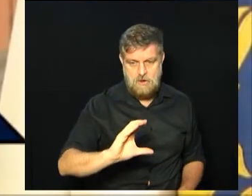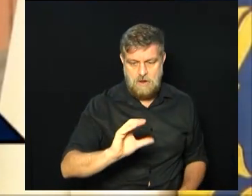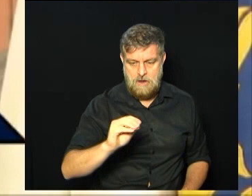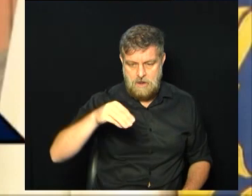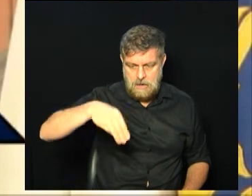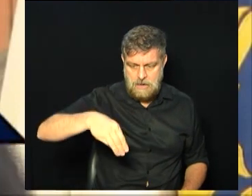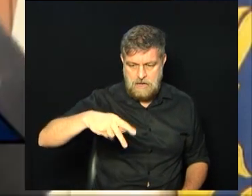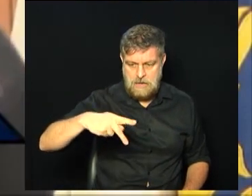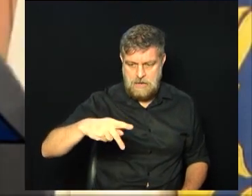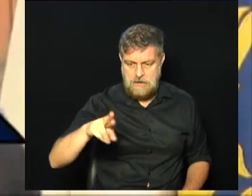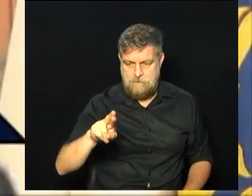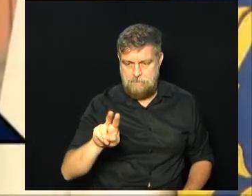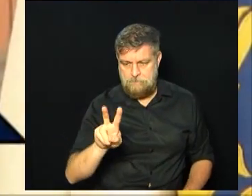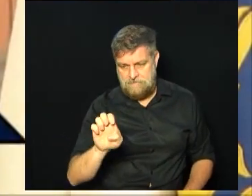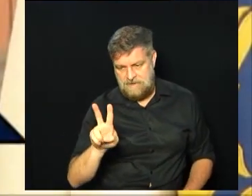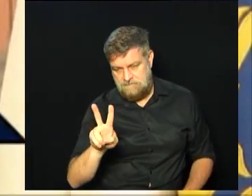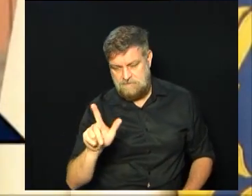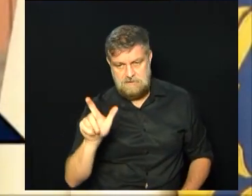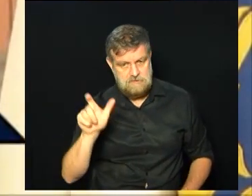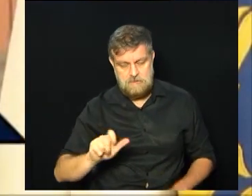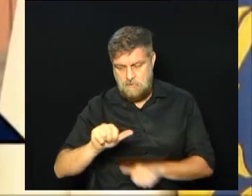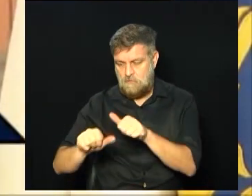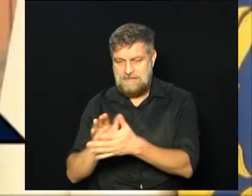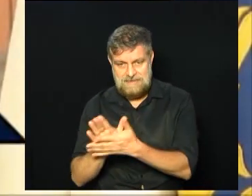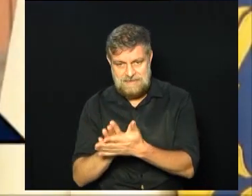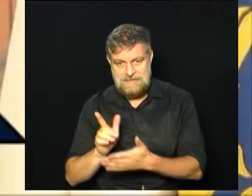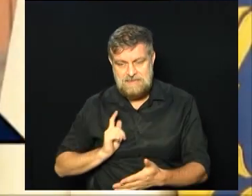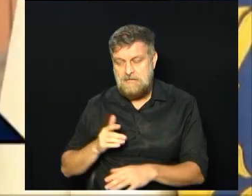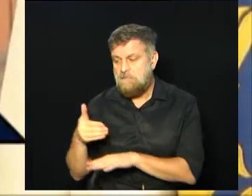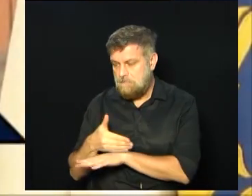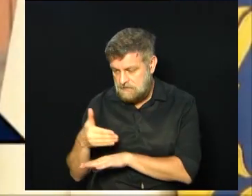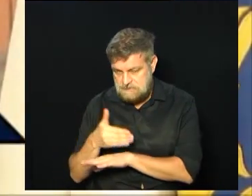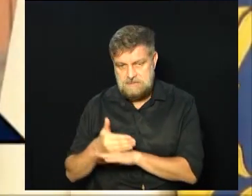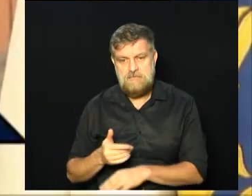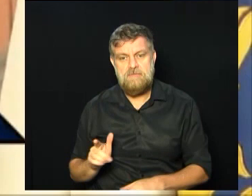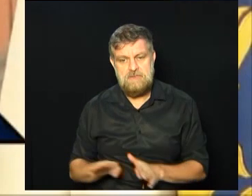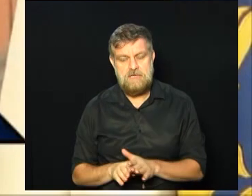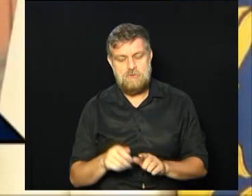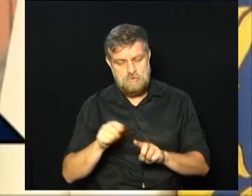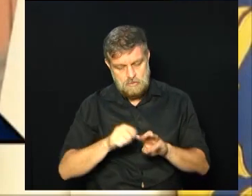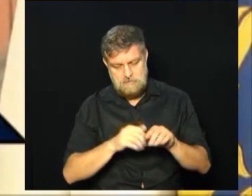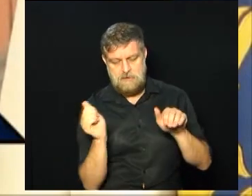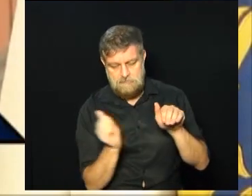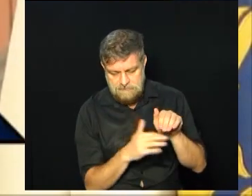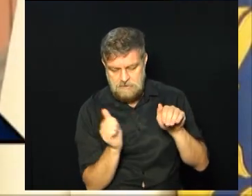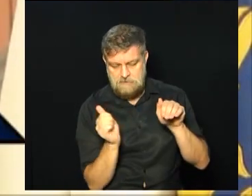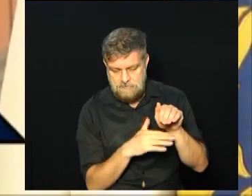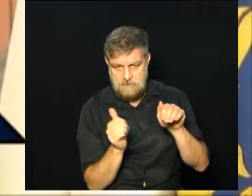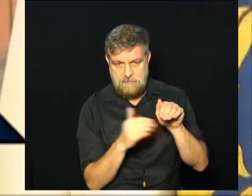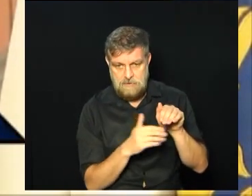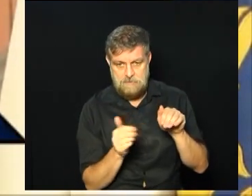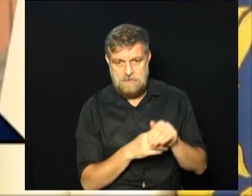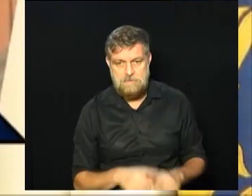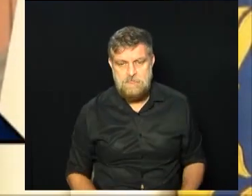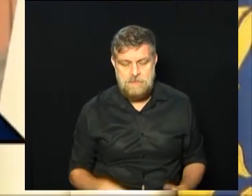se ele ganhar até 6.400, ele vai continuar participando do Camprev, contribuindo pelo Camprev, e o Camprev